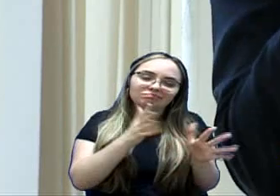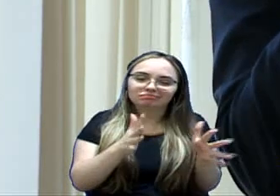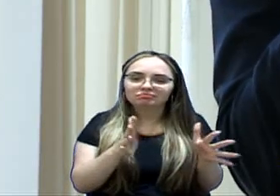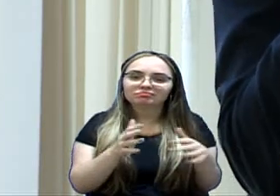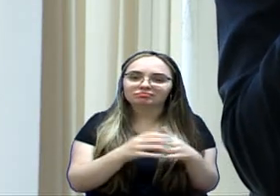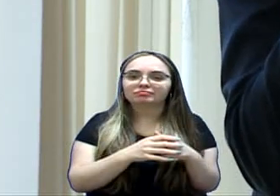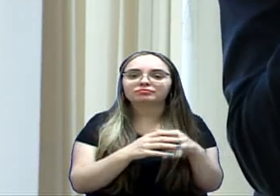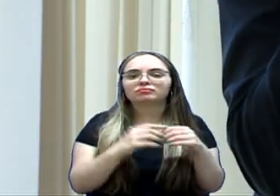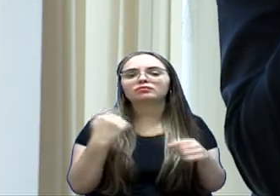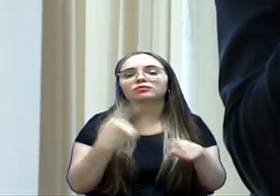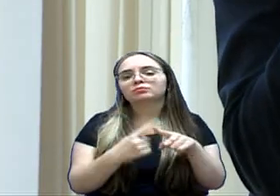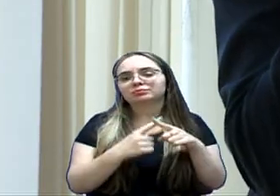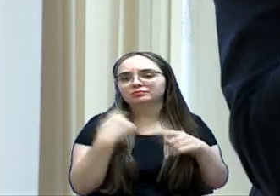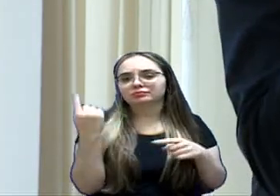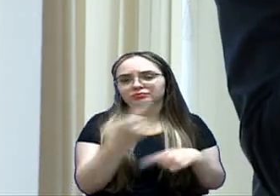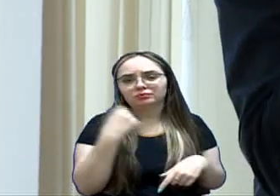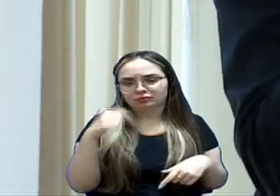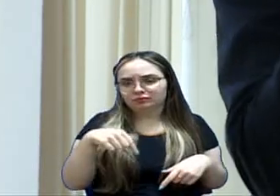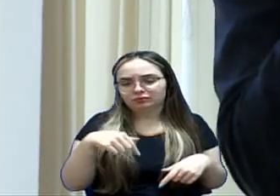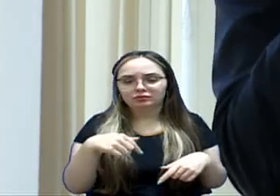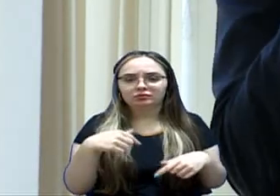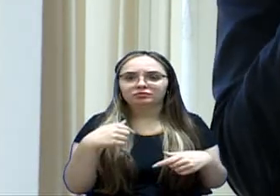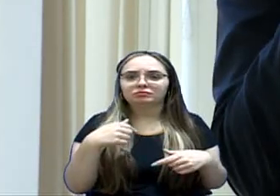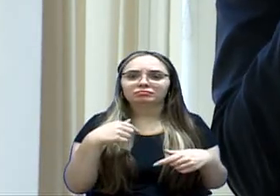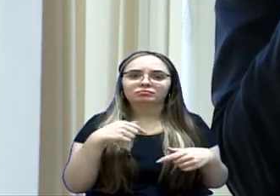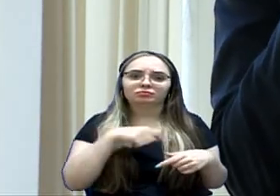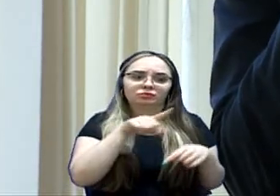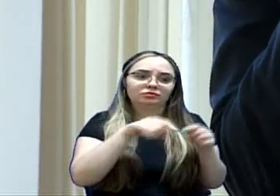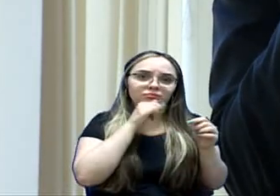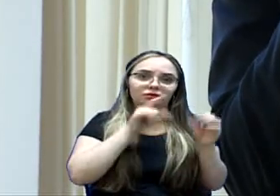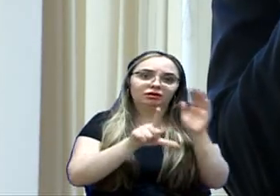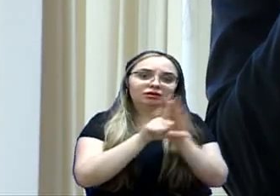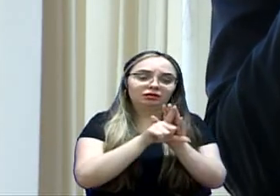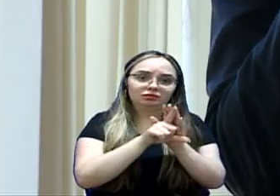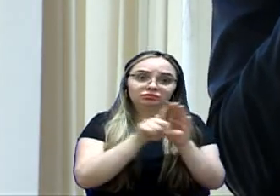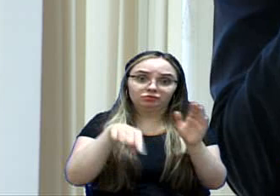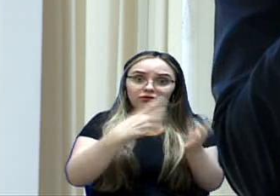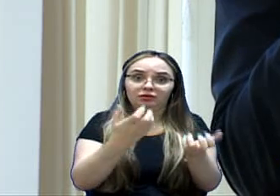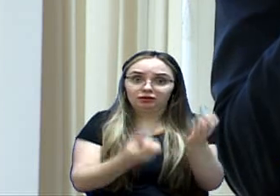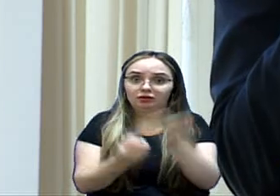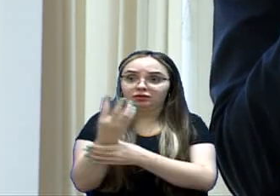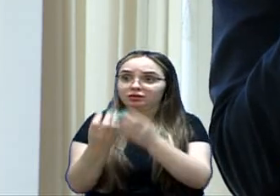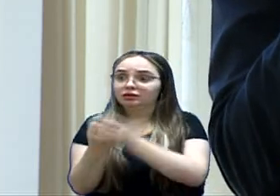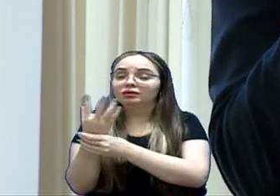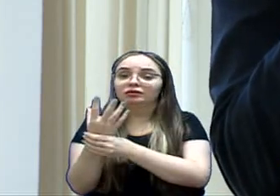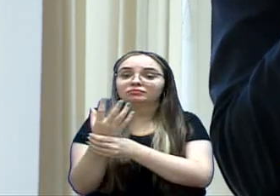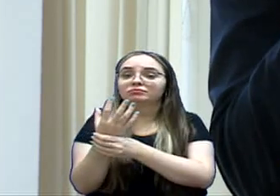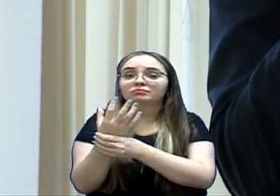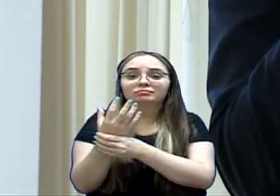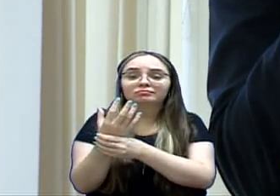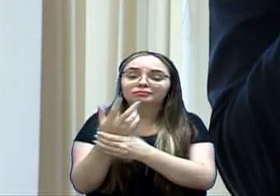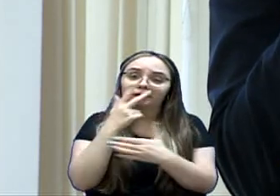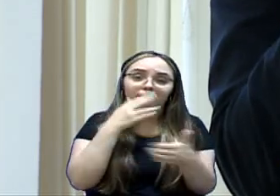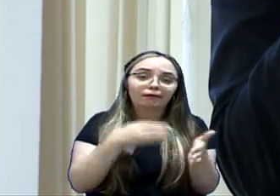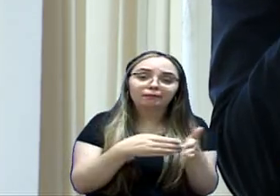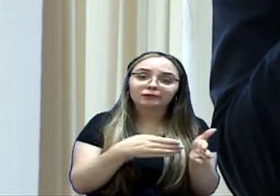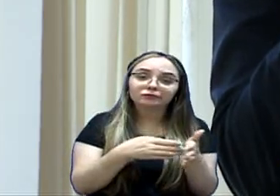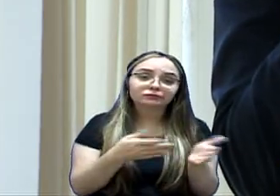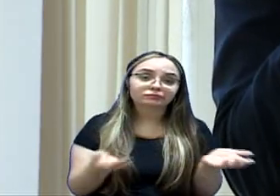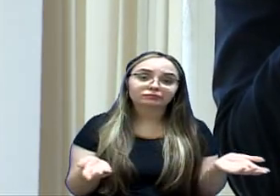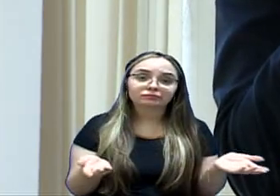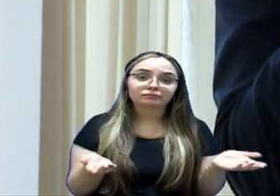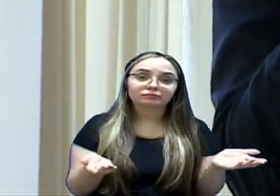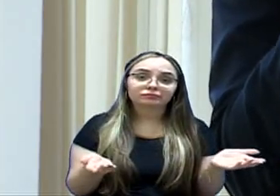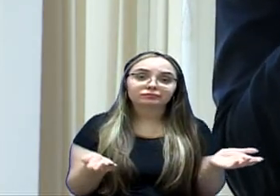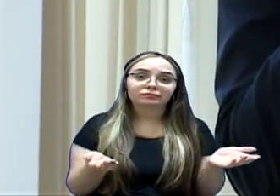aqui temos uma grande limitação em legislar. Quem pode legislar muito mais do que o poder